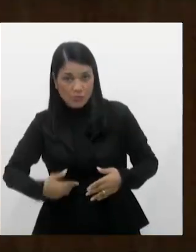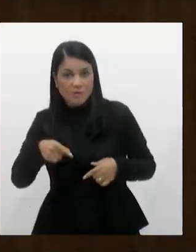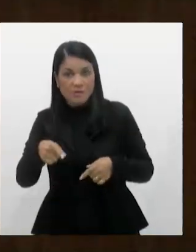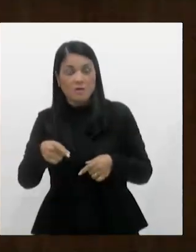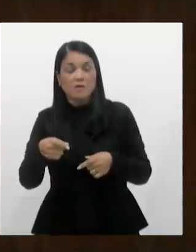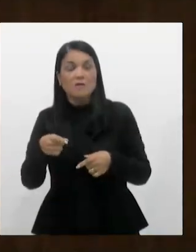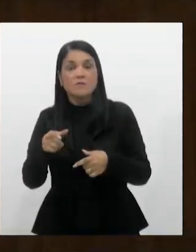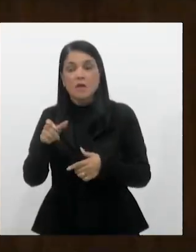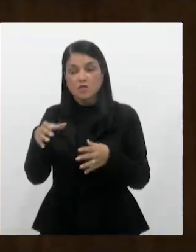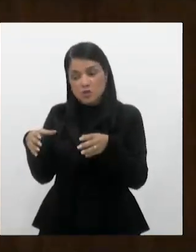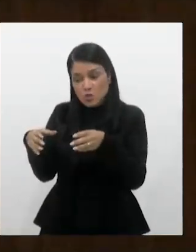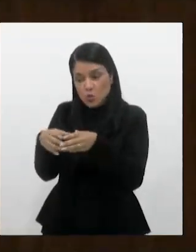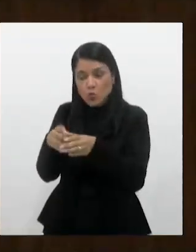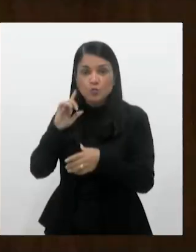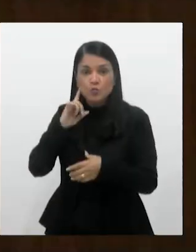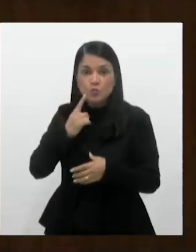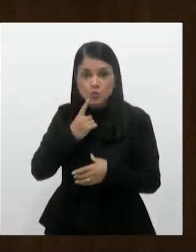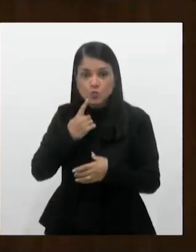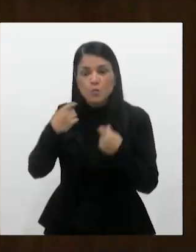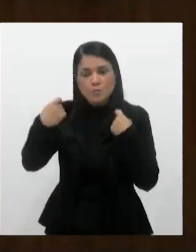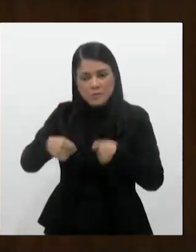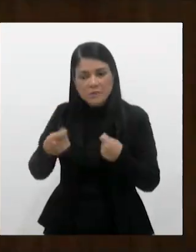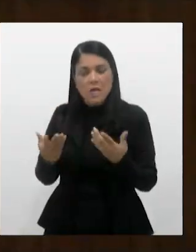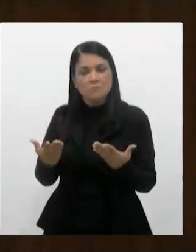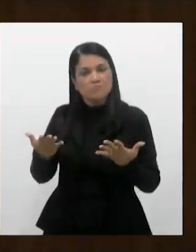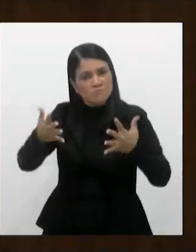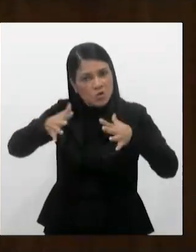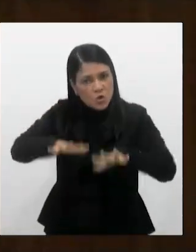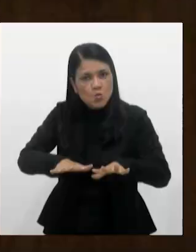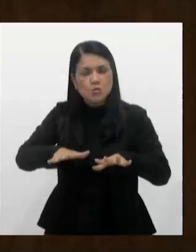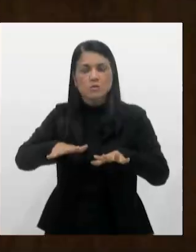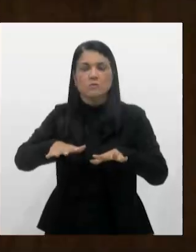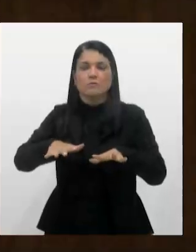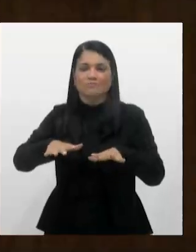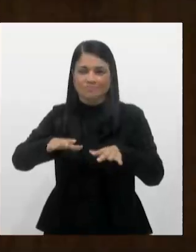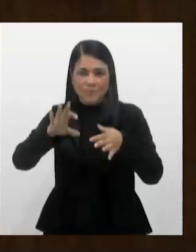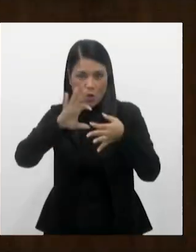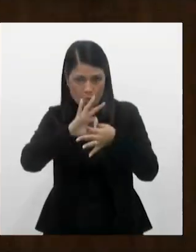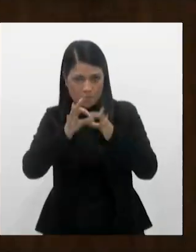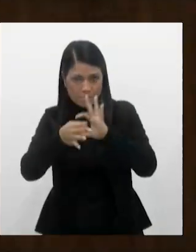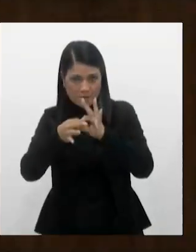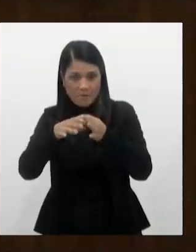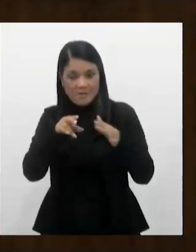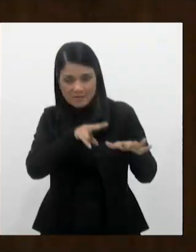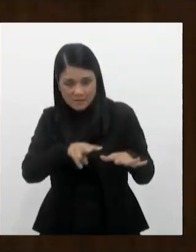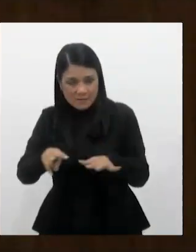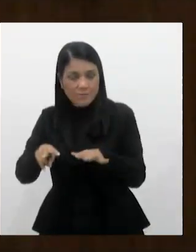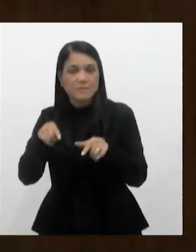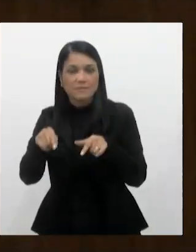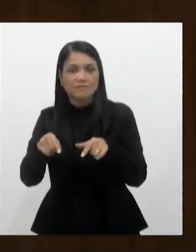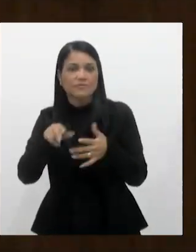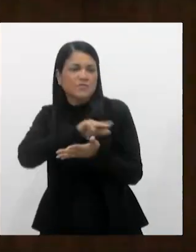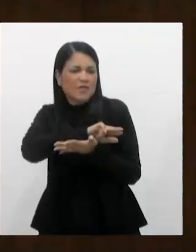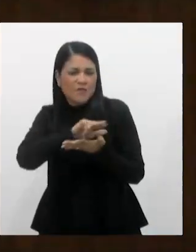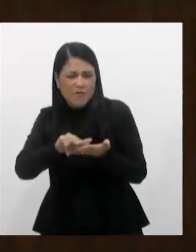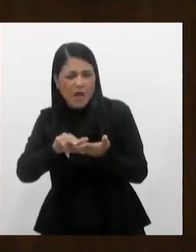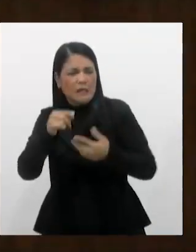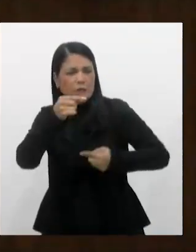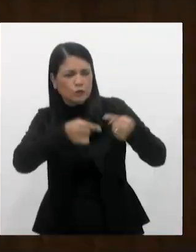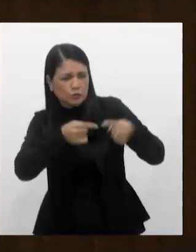que merece, que deve ser incluído. Então, nessa semana, com certeza, a gente vai trazer diversos